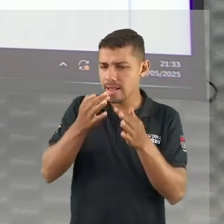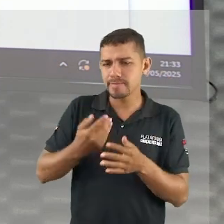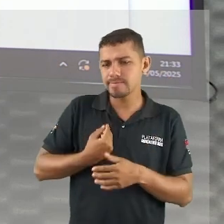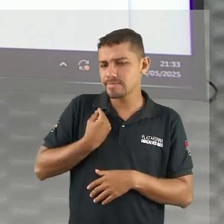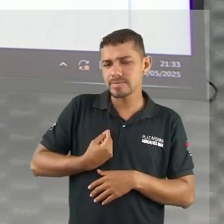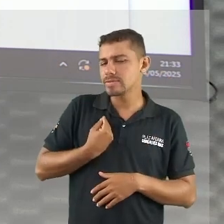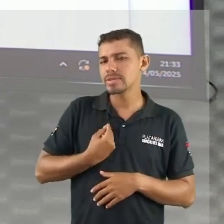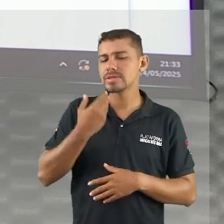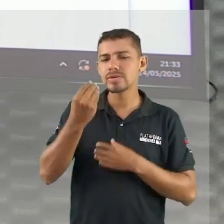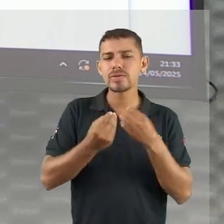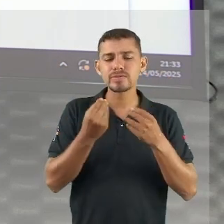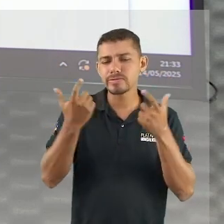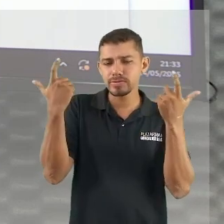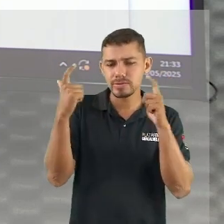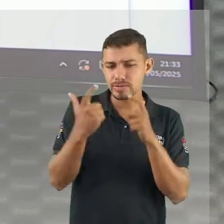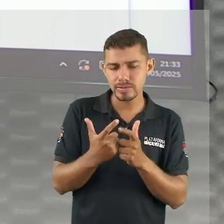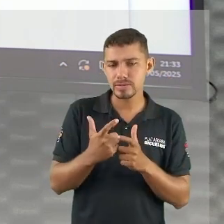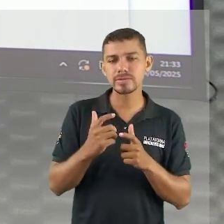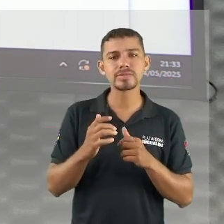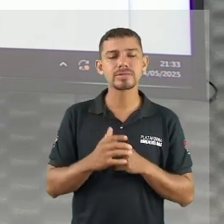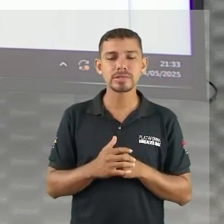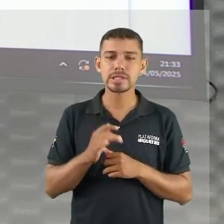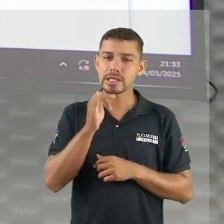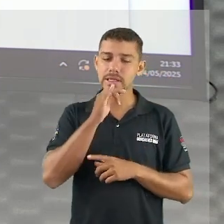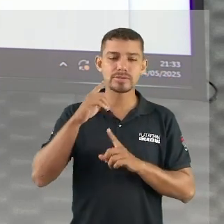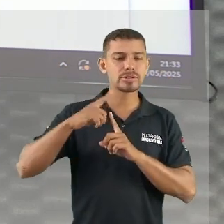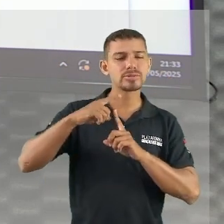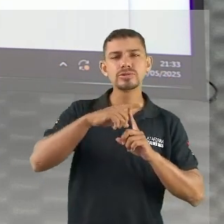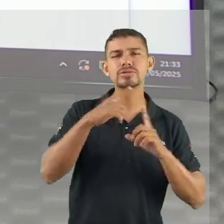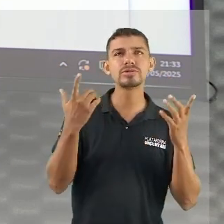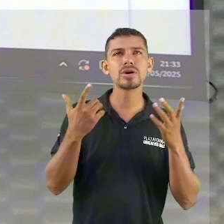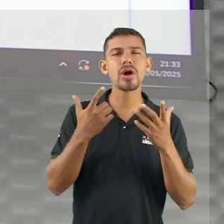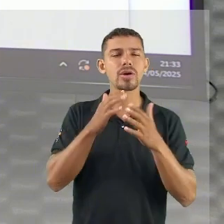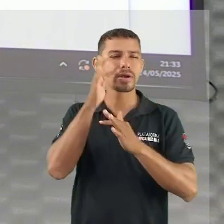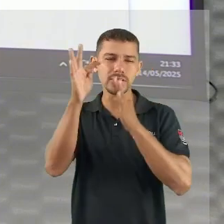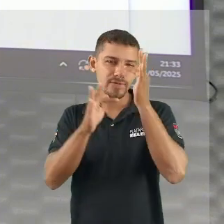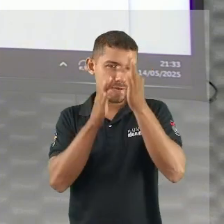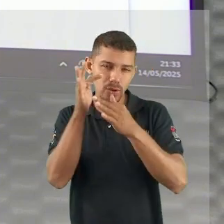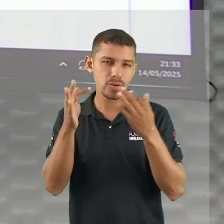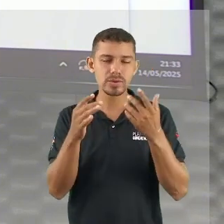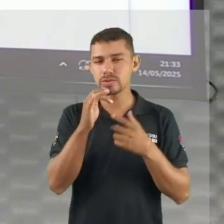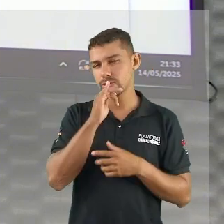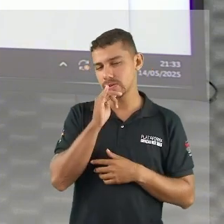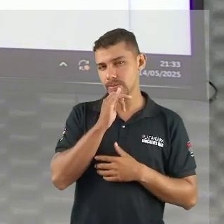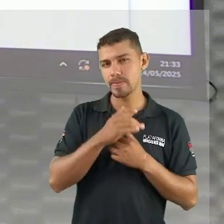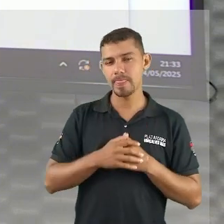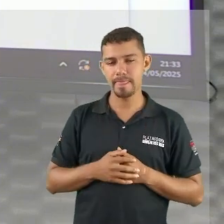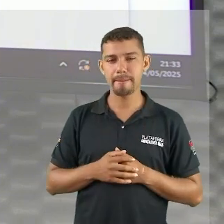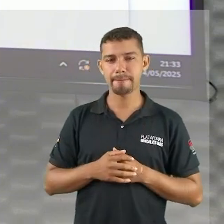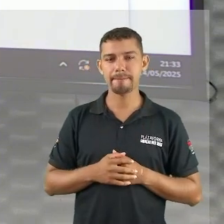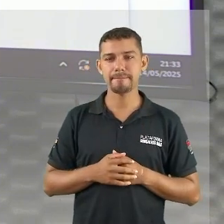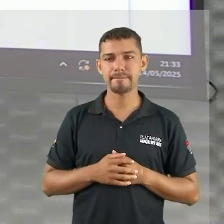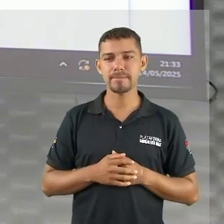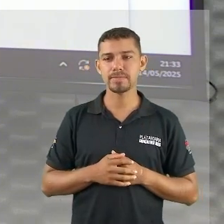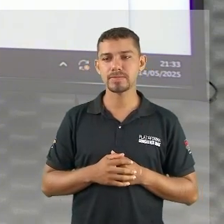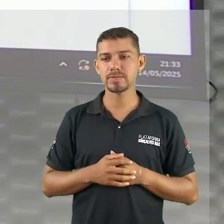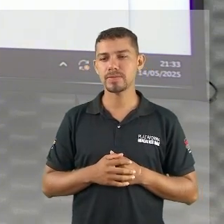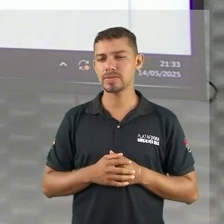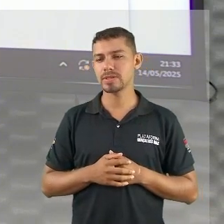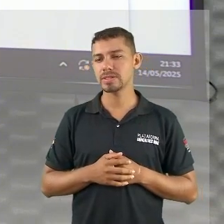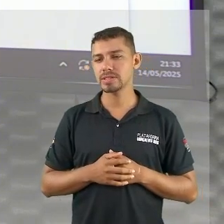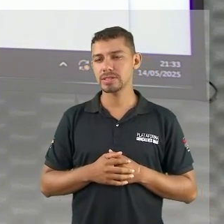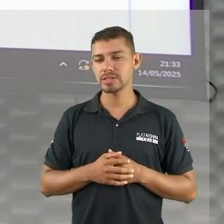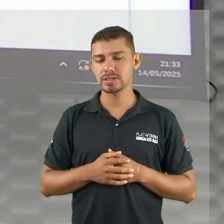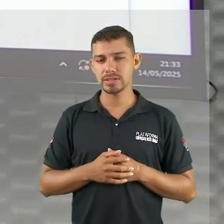a tão baixas temperaturas, tipo algumas flores, por exemplo, tá? Então,